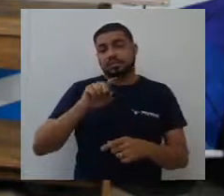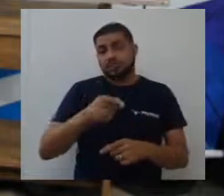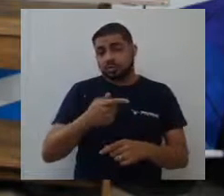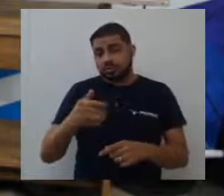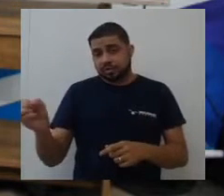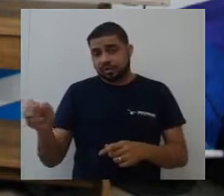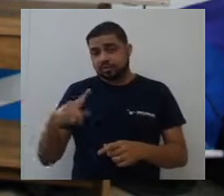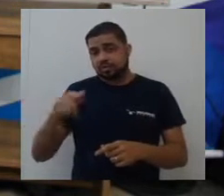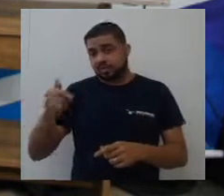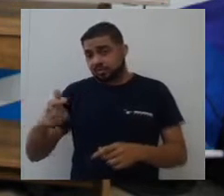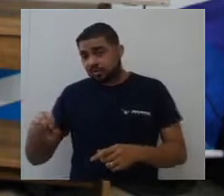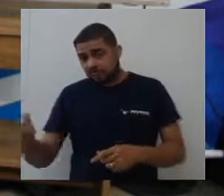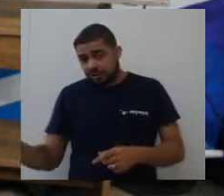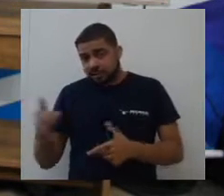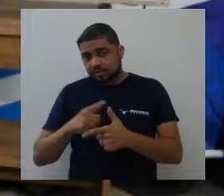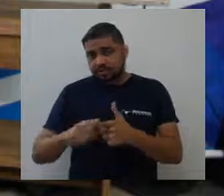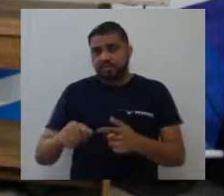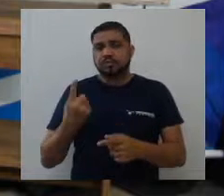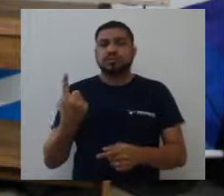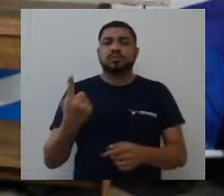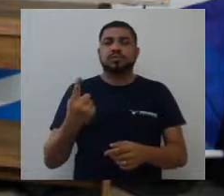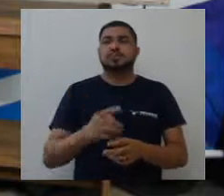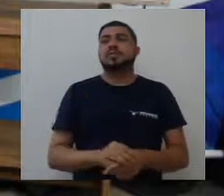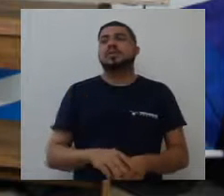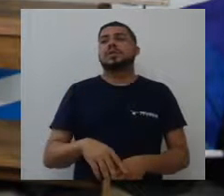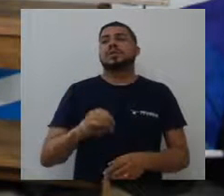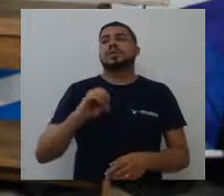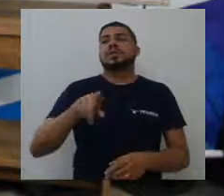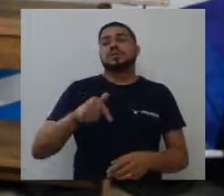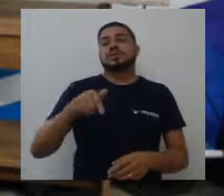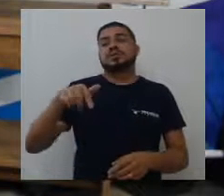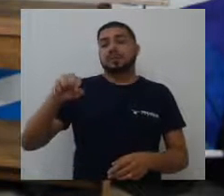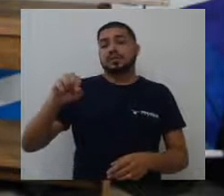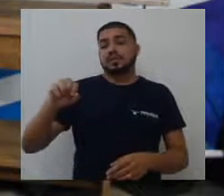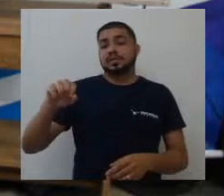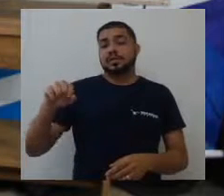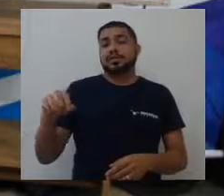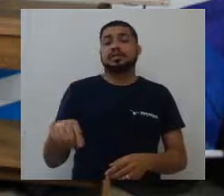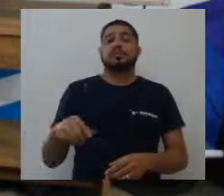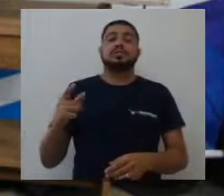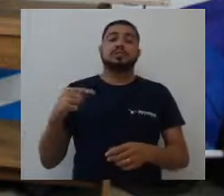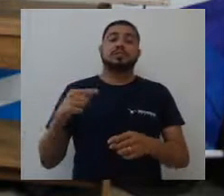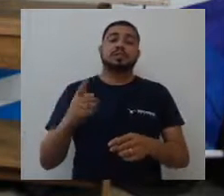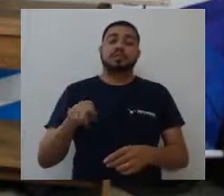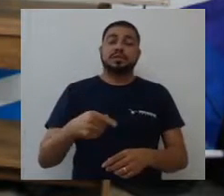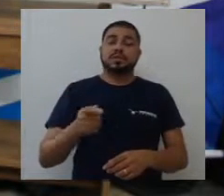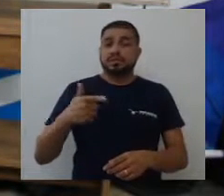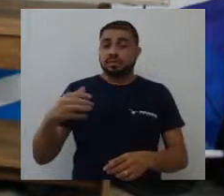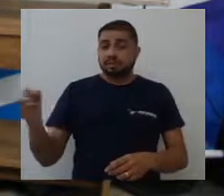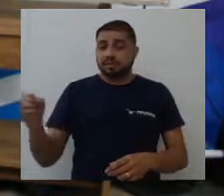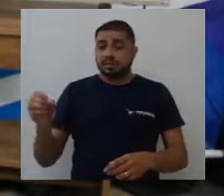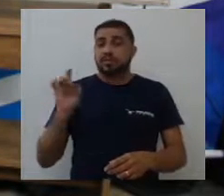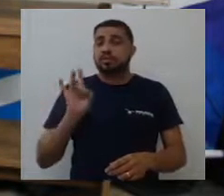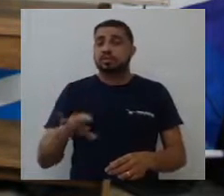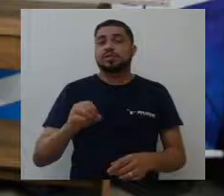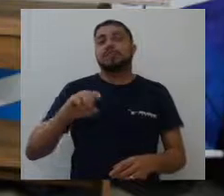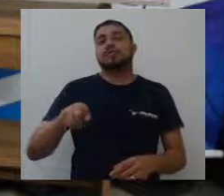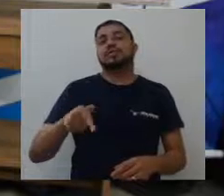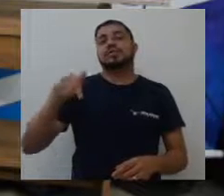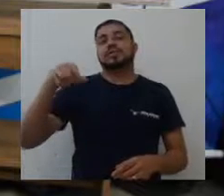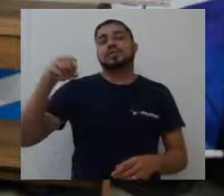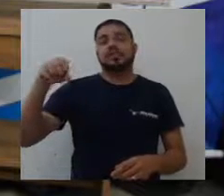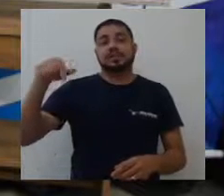Quando eu divido 1.200 vezes 0,07 por 1.200, resta somente o 0,07. Ou seja, eu